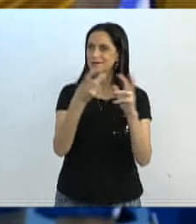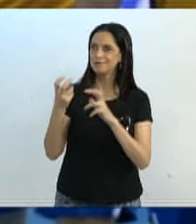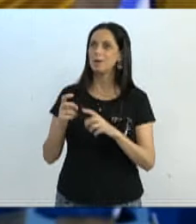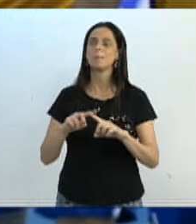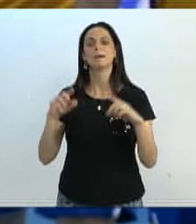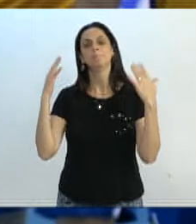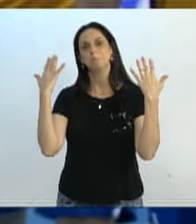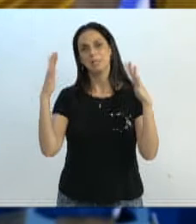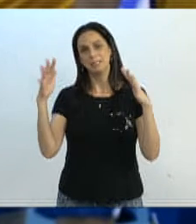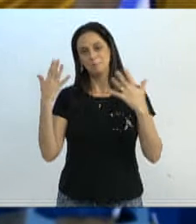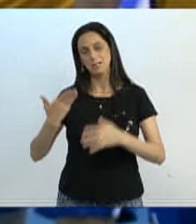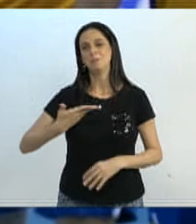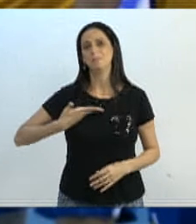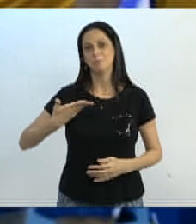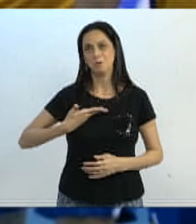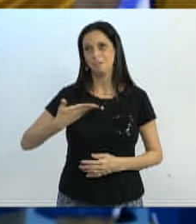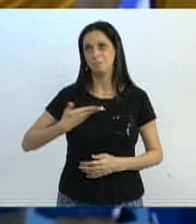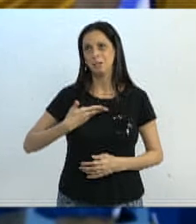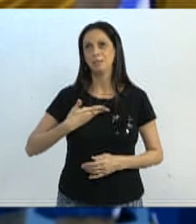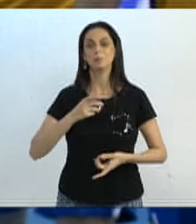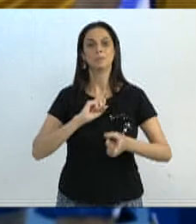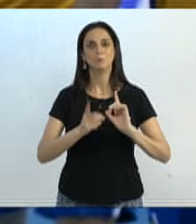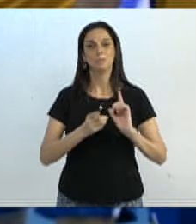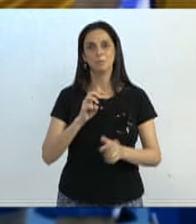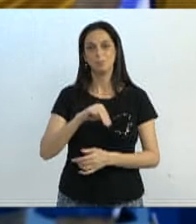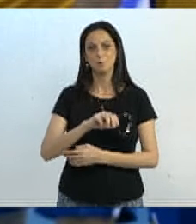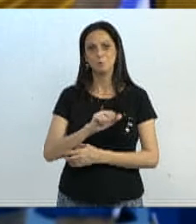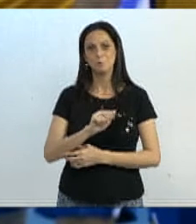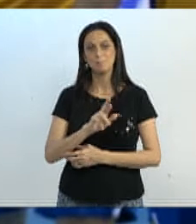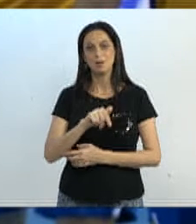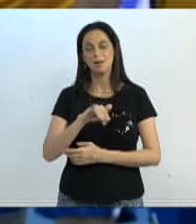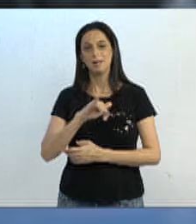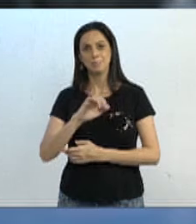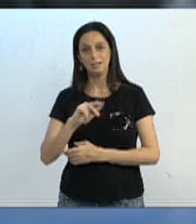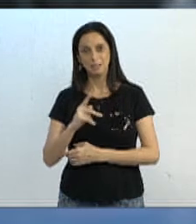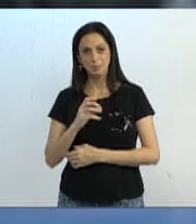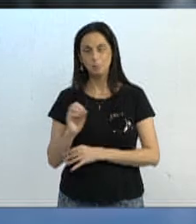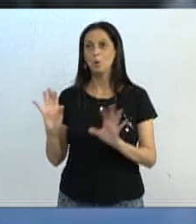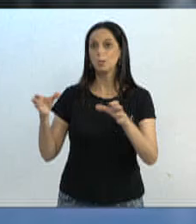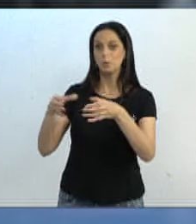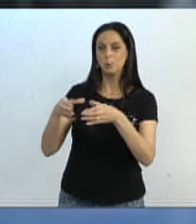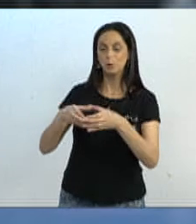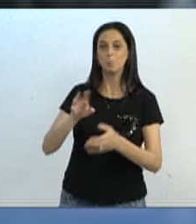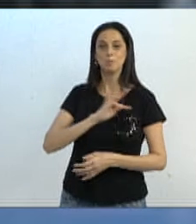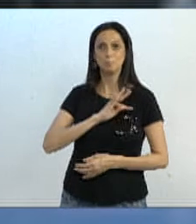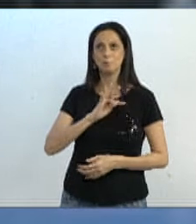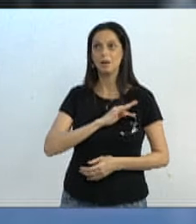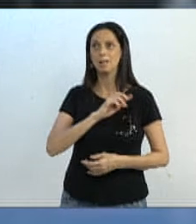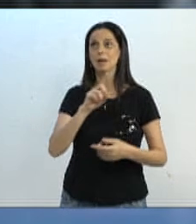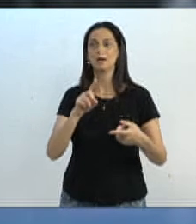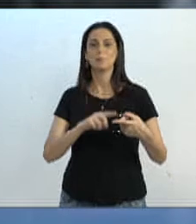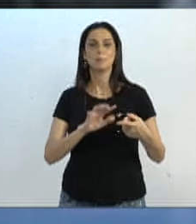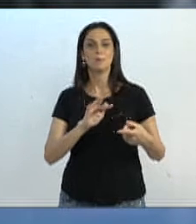né, o meu grande amigo, treinador Marquinho Xavier, a comissão técnica toda, né, o Fred,